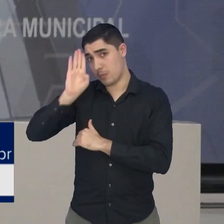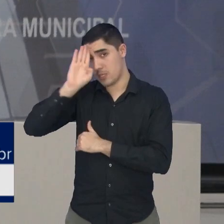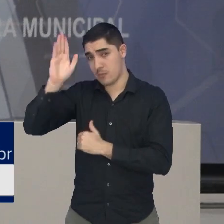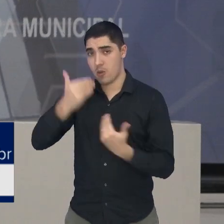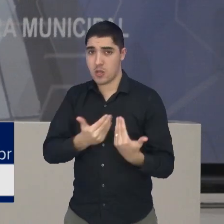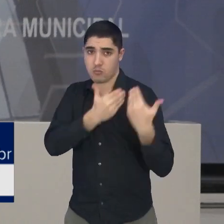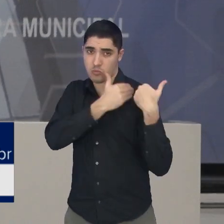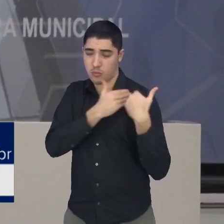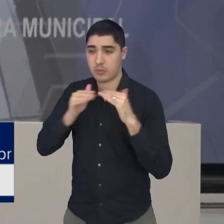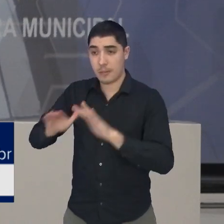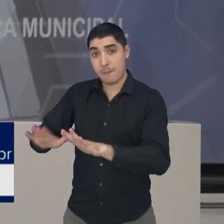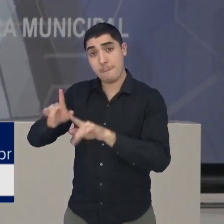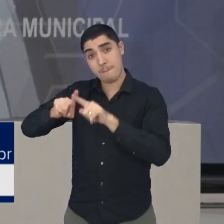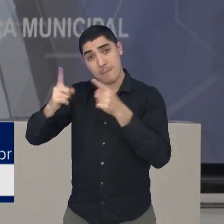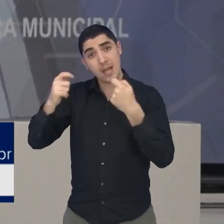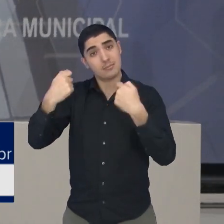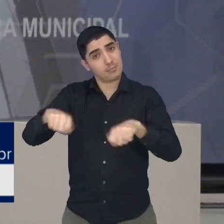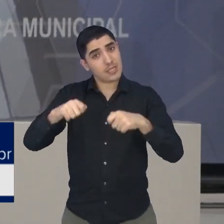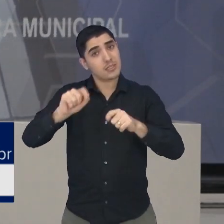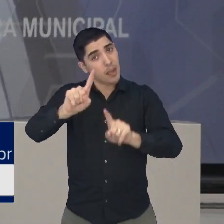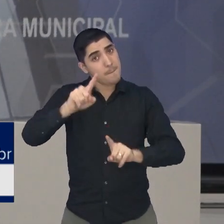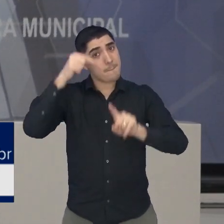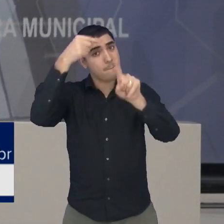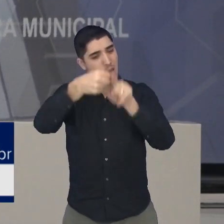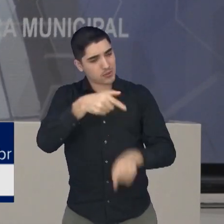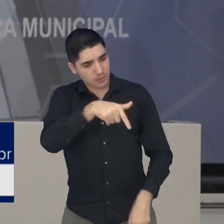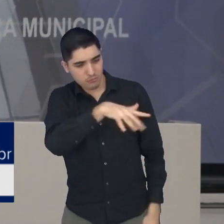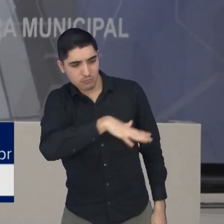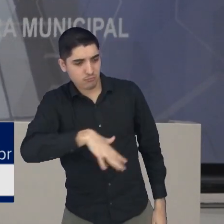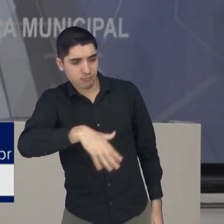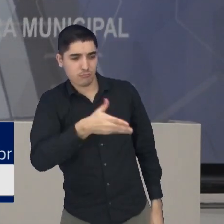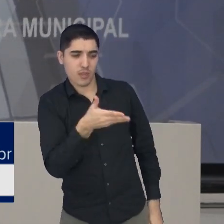gente não verticalize aonde a gente não precisa